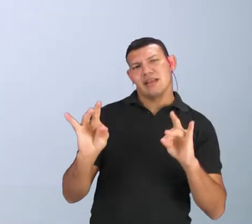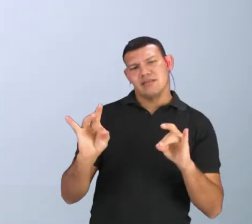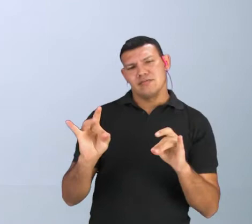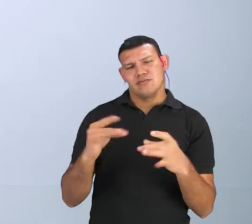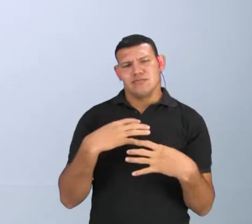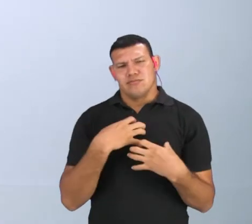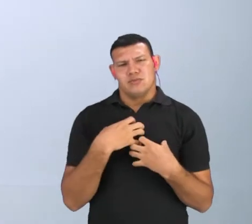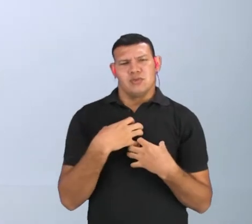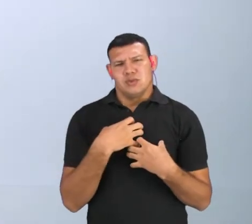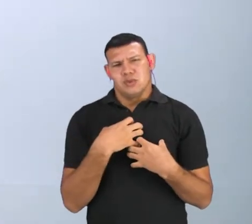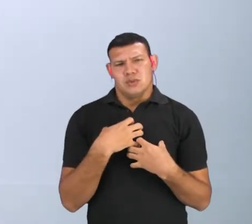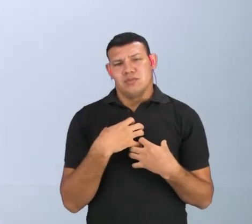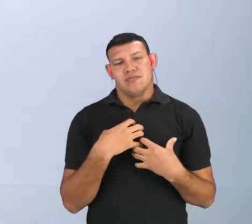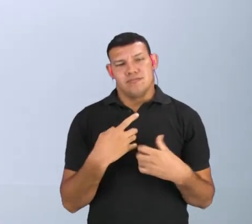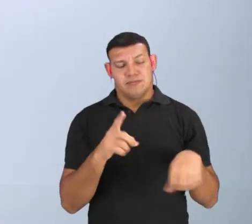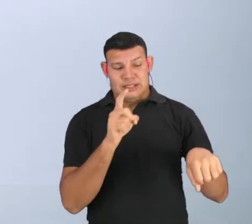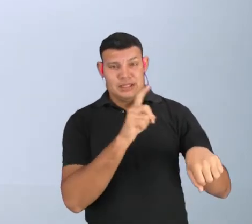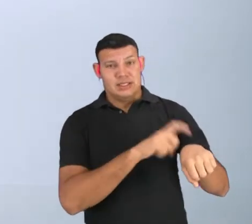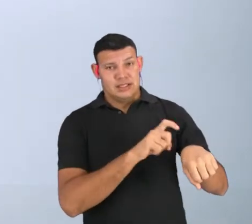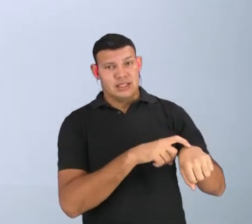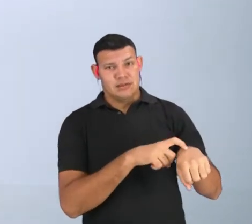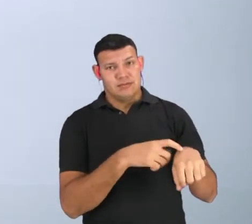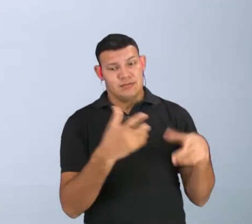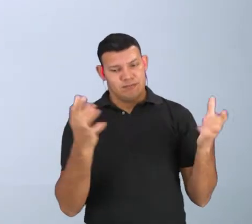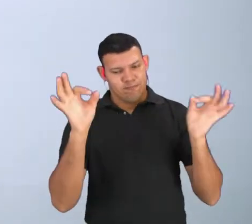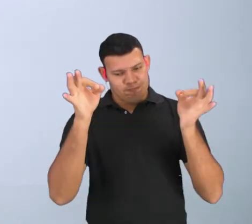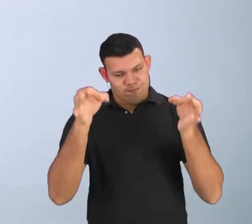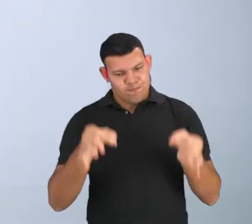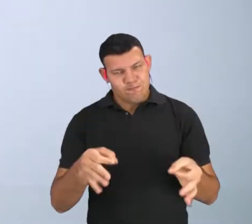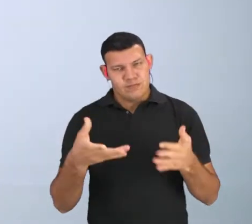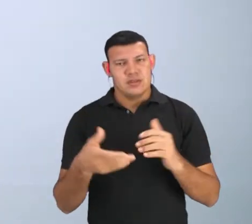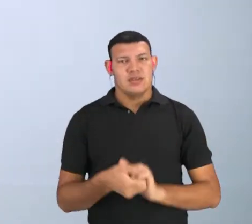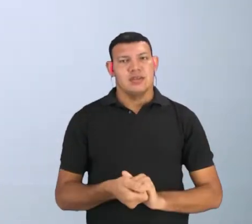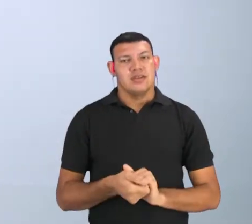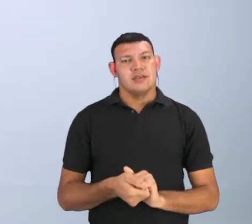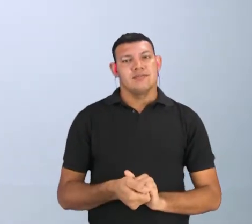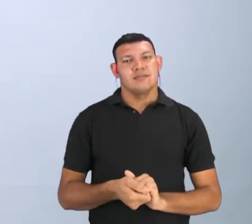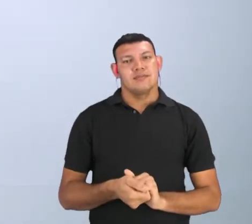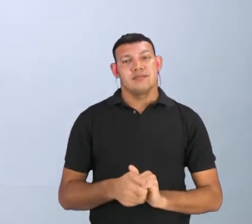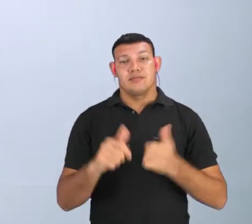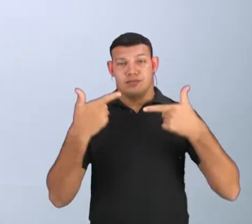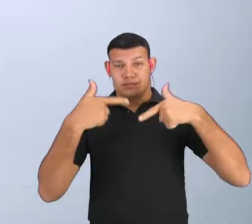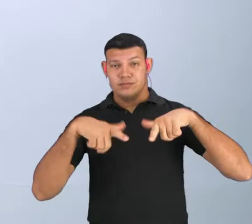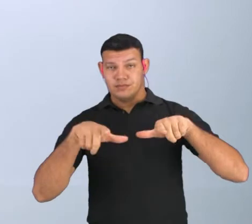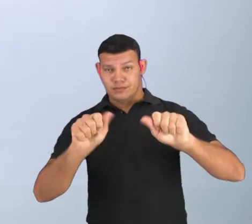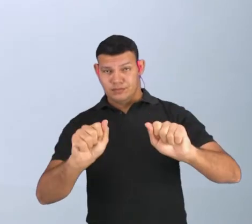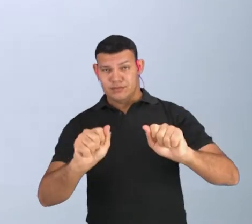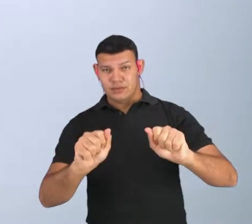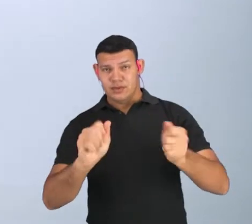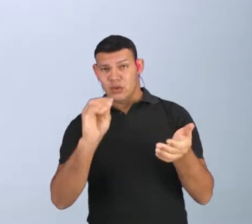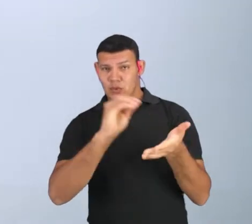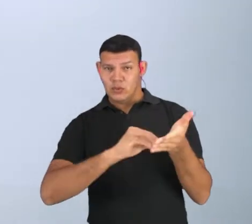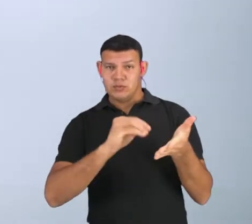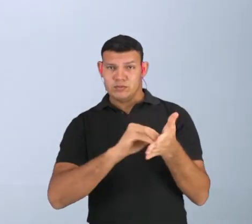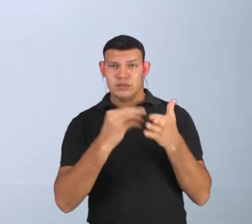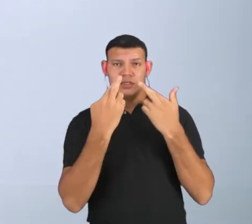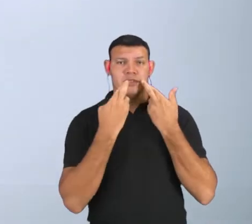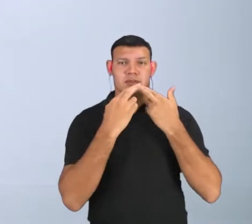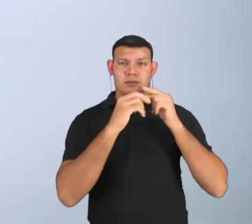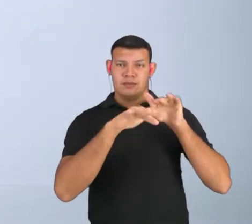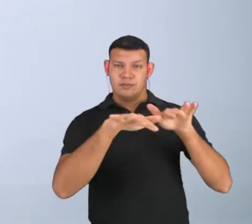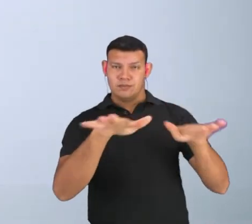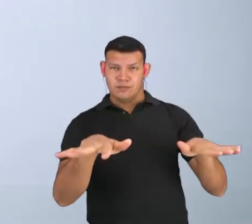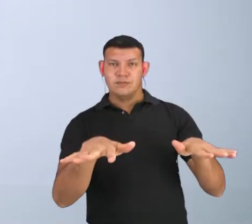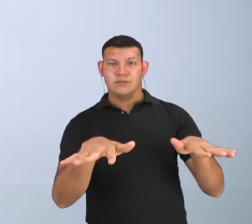do personagem naquele momento, naquela cena. Então a linguagem, por causa que falta esses recursos